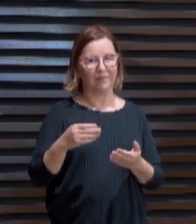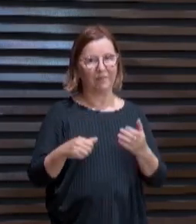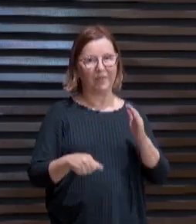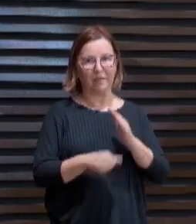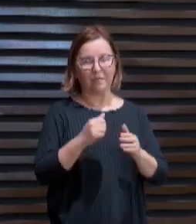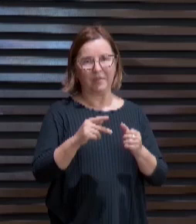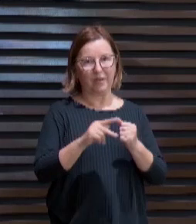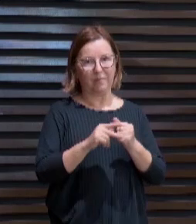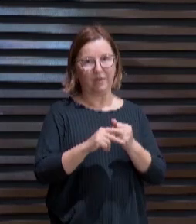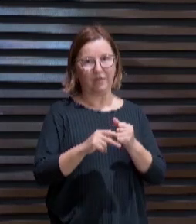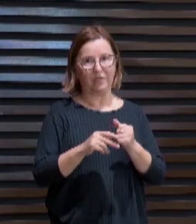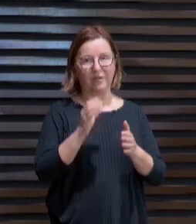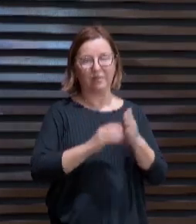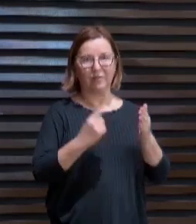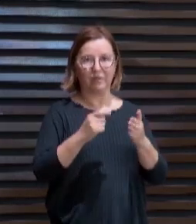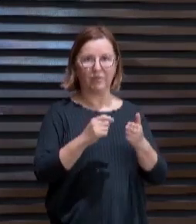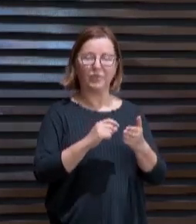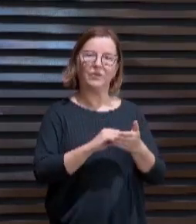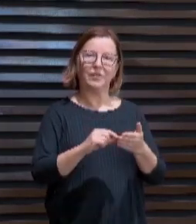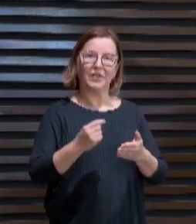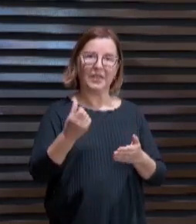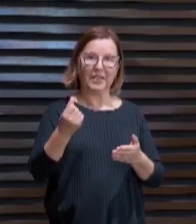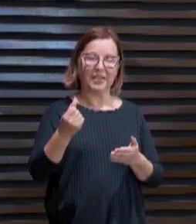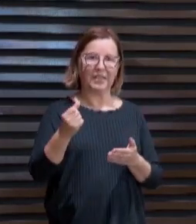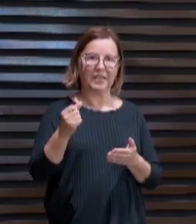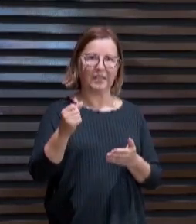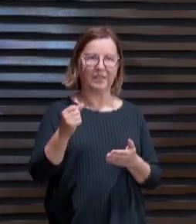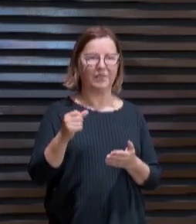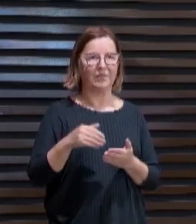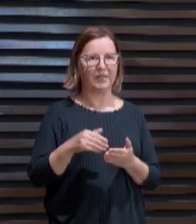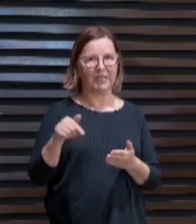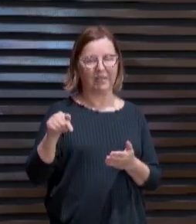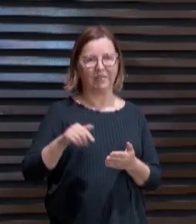a 7, que diz o seguinte: meus irmãos, já foi lido aqui hoje esse.